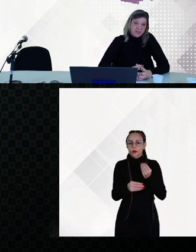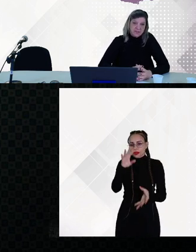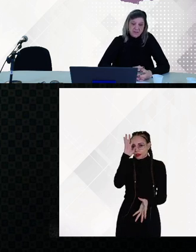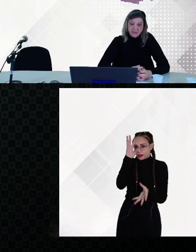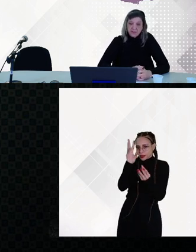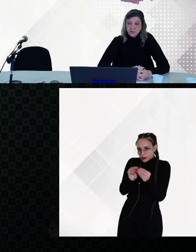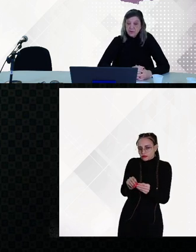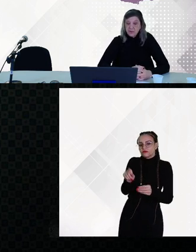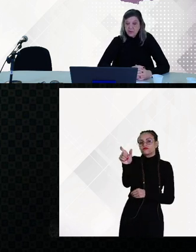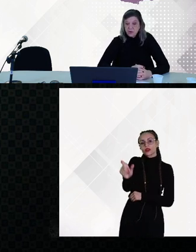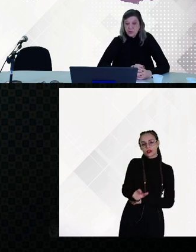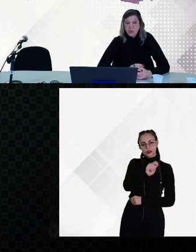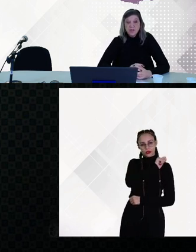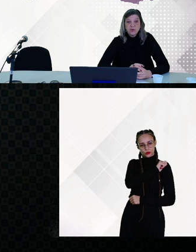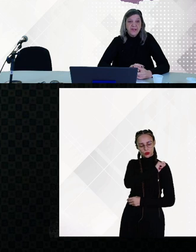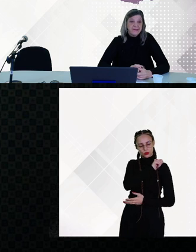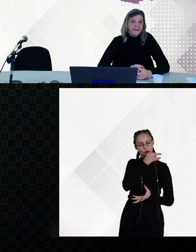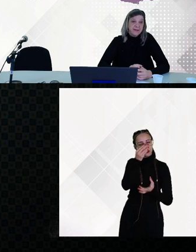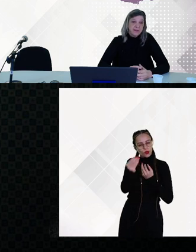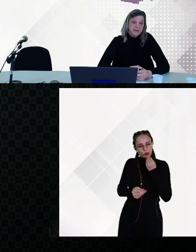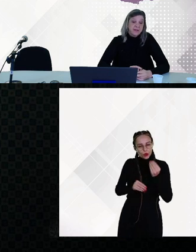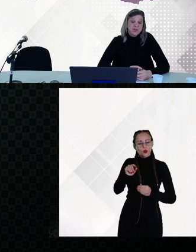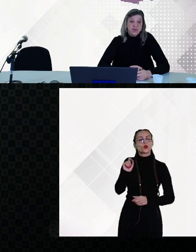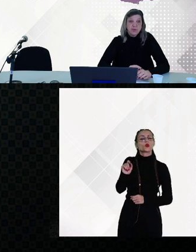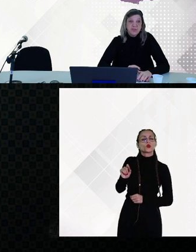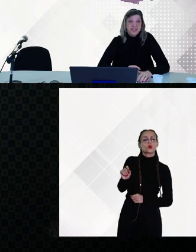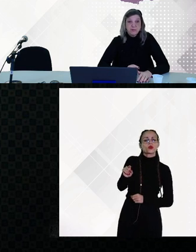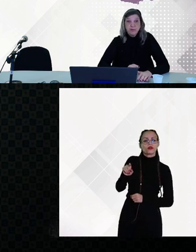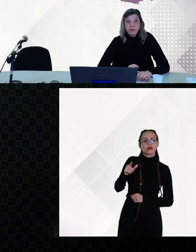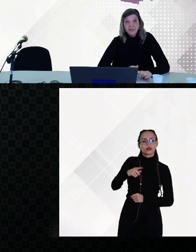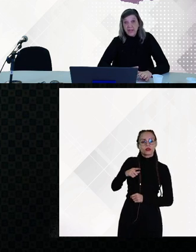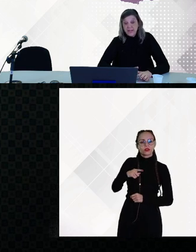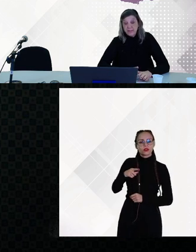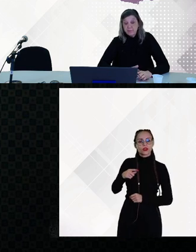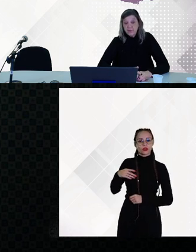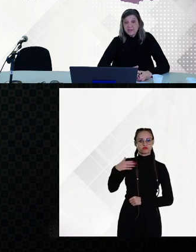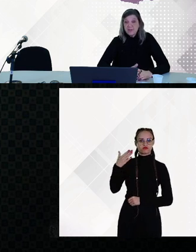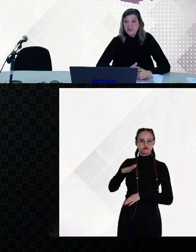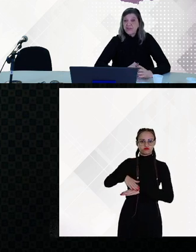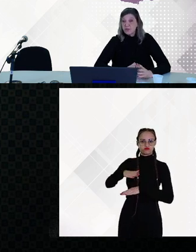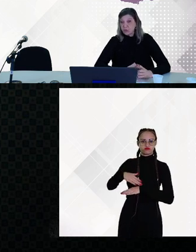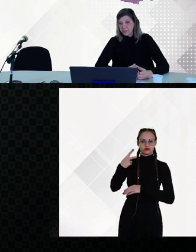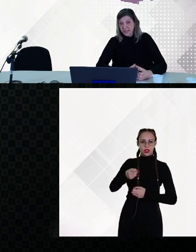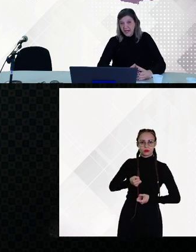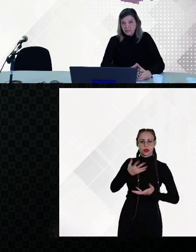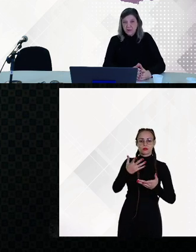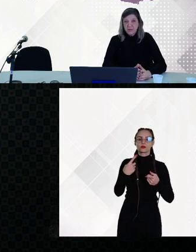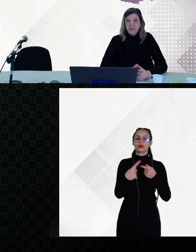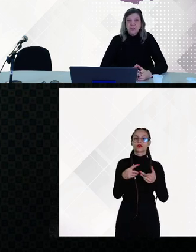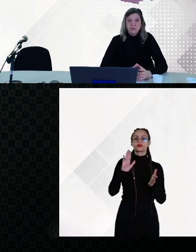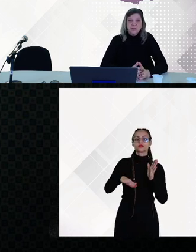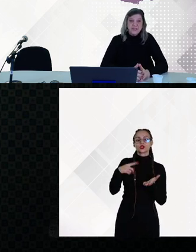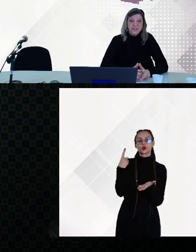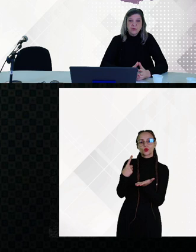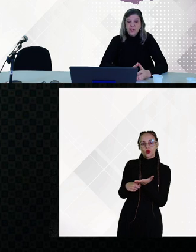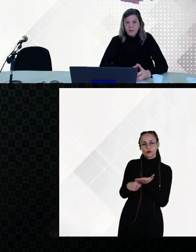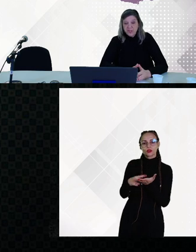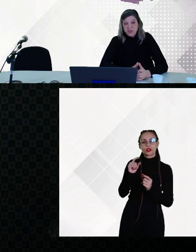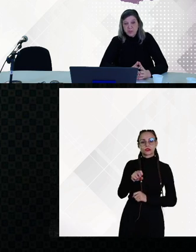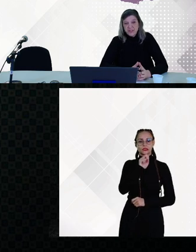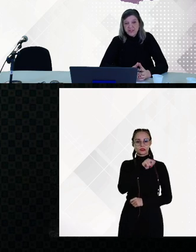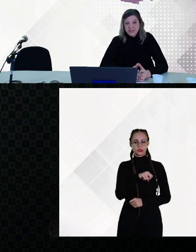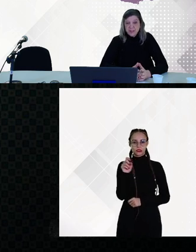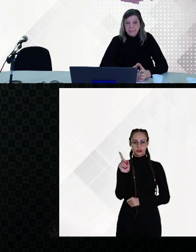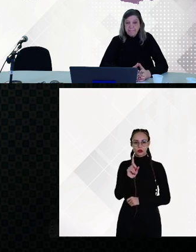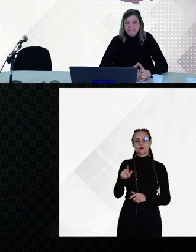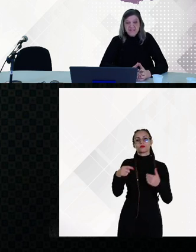entender muitas vezes esse estudante, o quanto ele tem de movimentação voluntária, porque às vezes a gente faz um combinado do sim e do não, e a